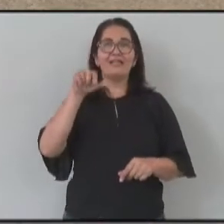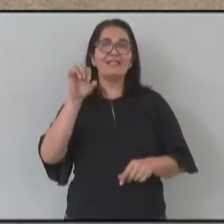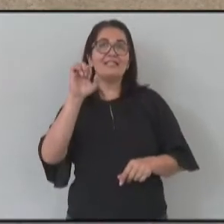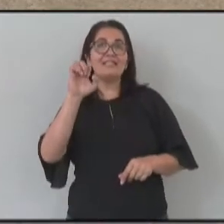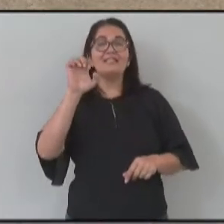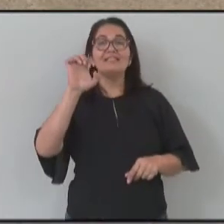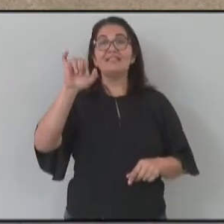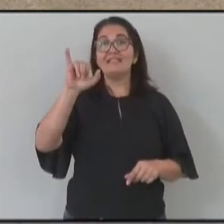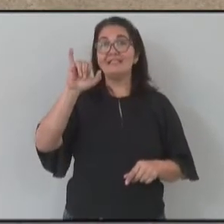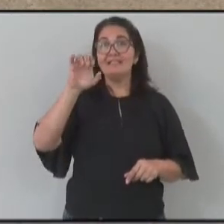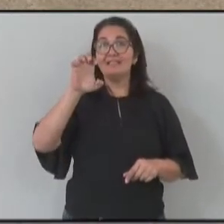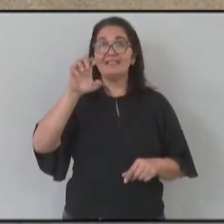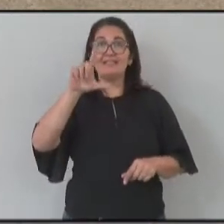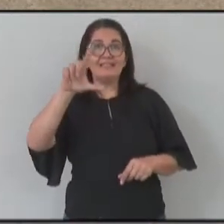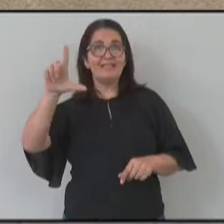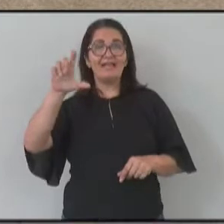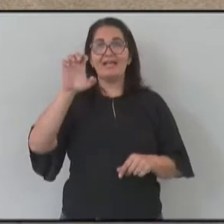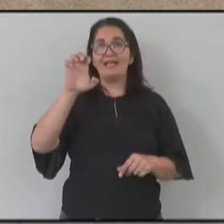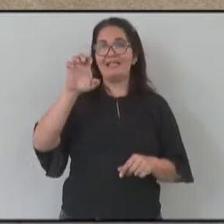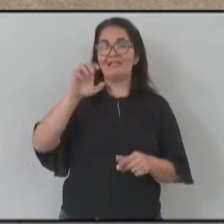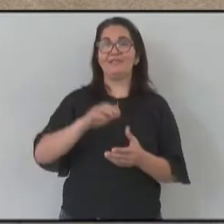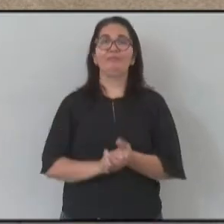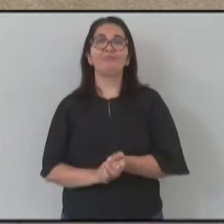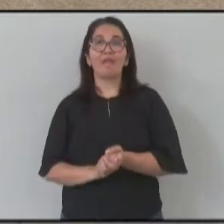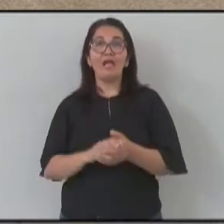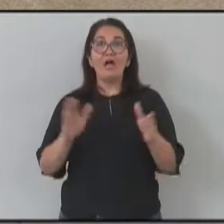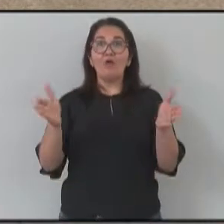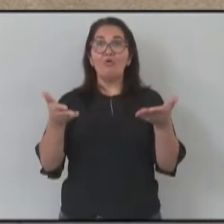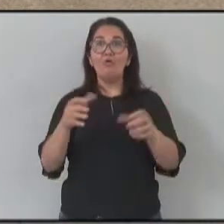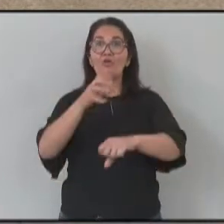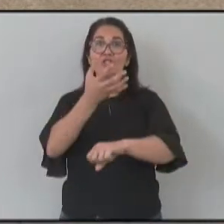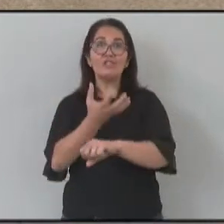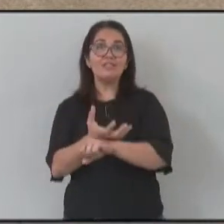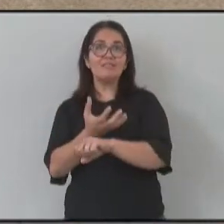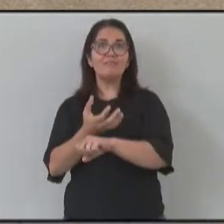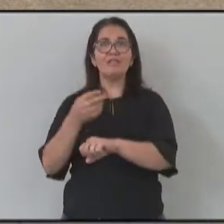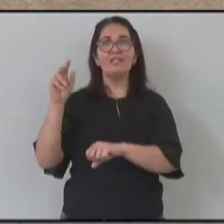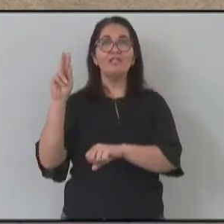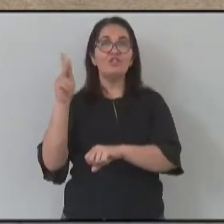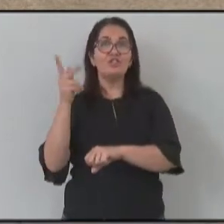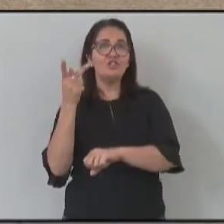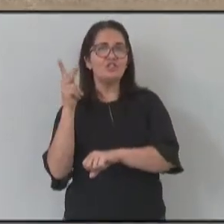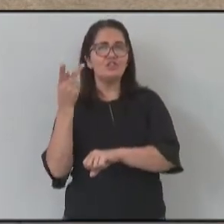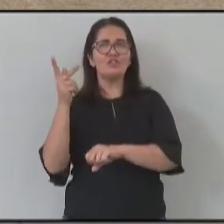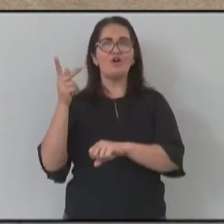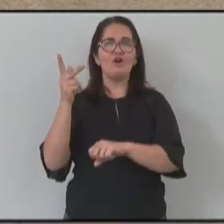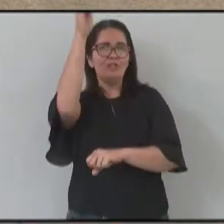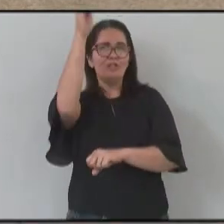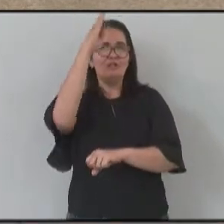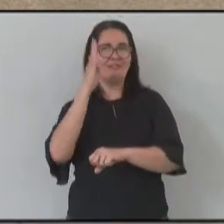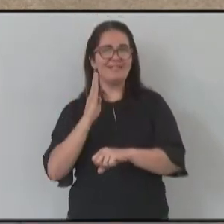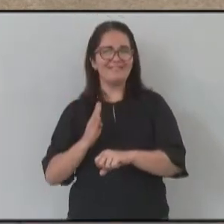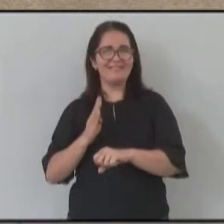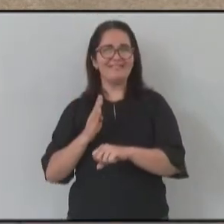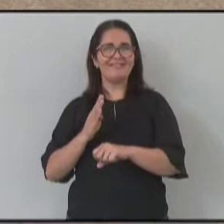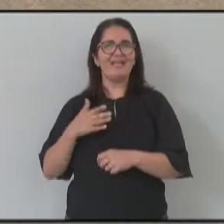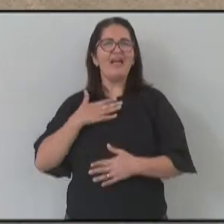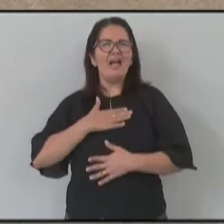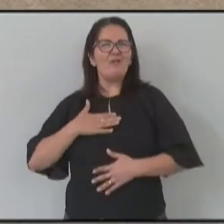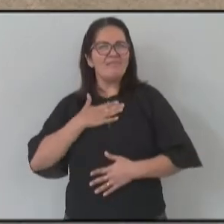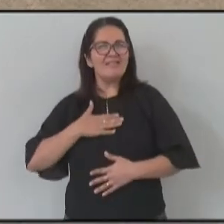componente curricular de História do Brasil. É um prazer estar aqui neste momento com